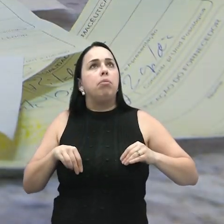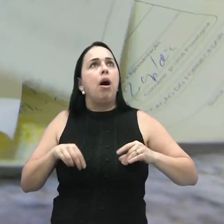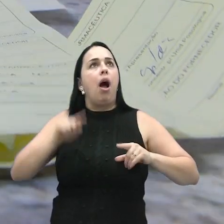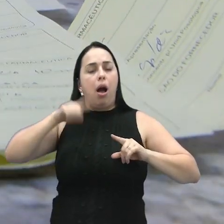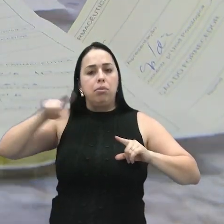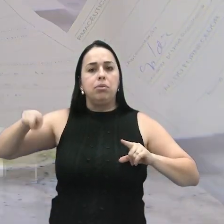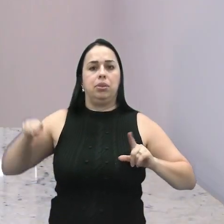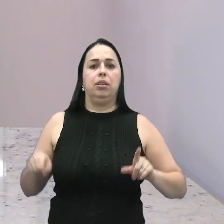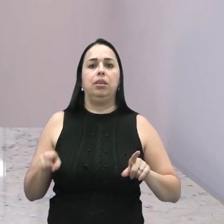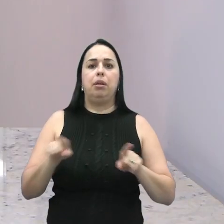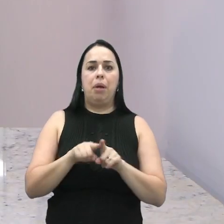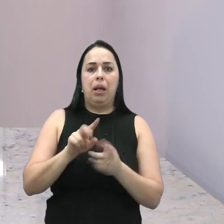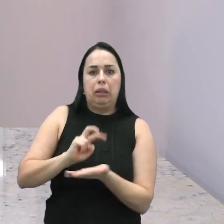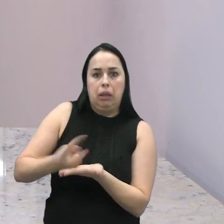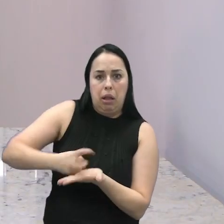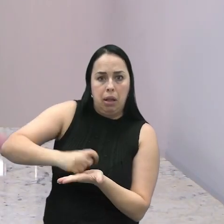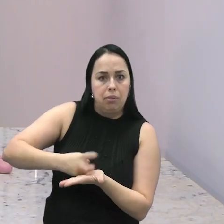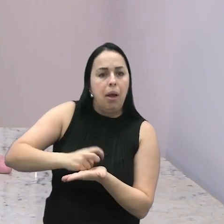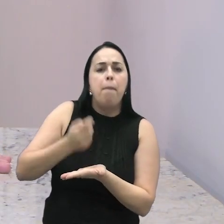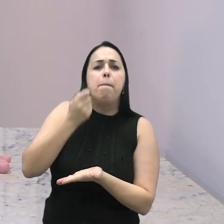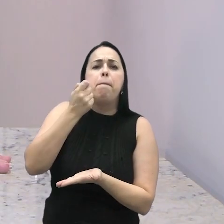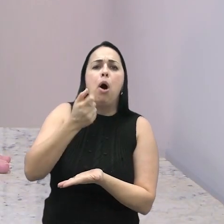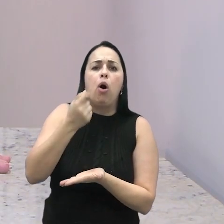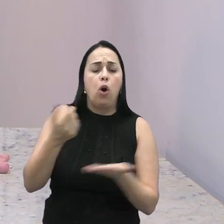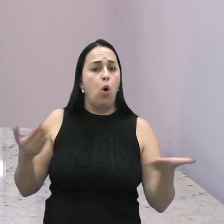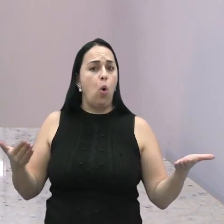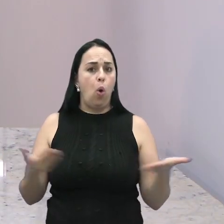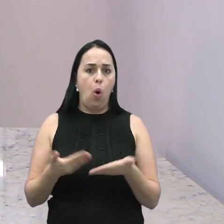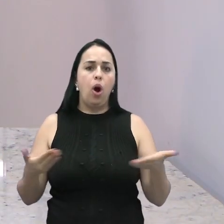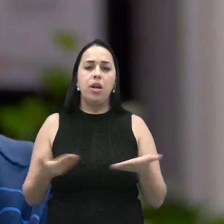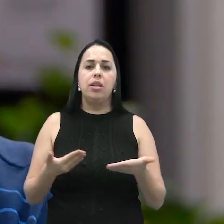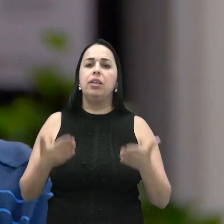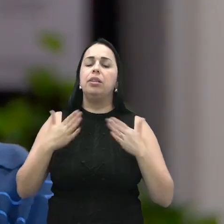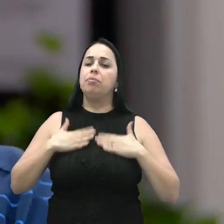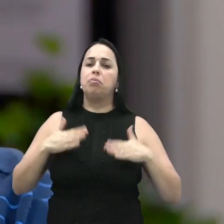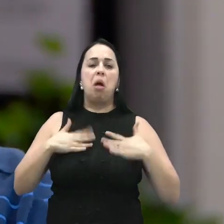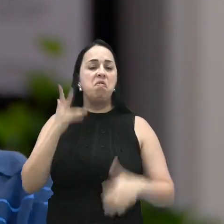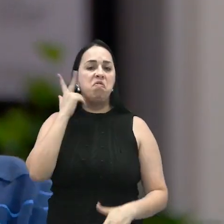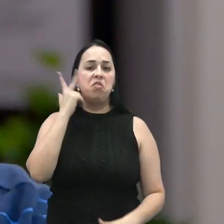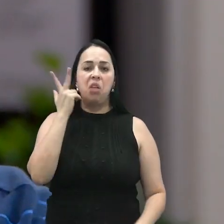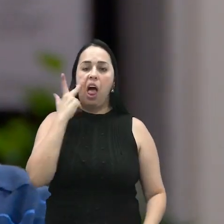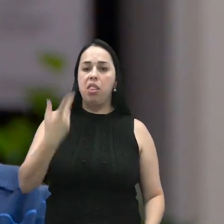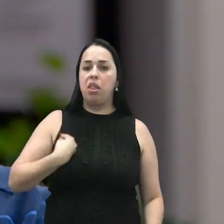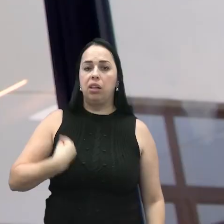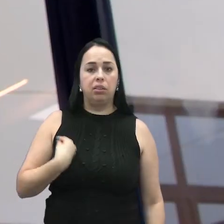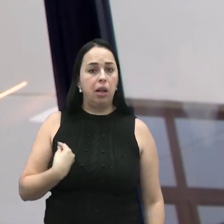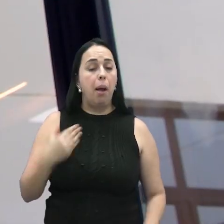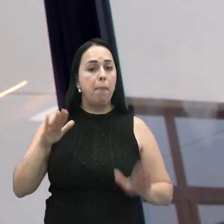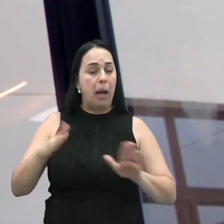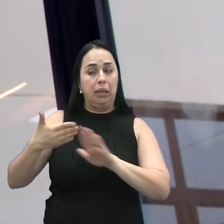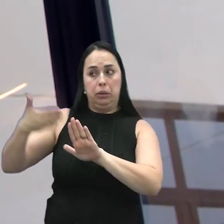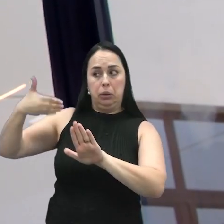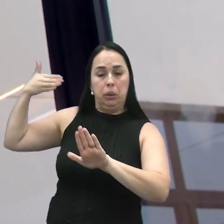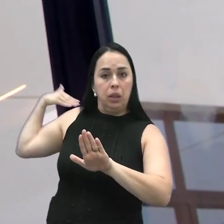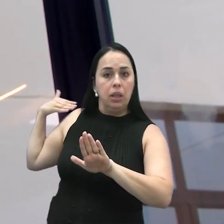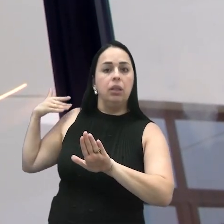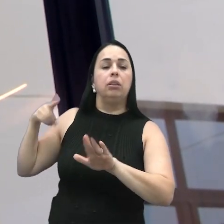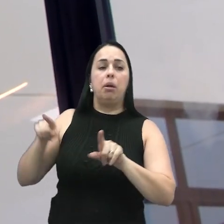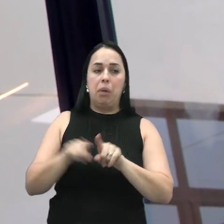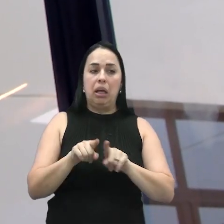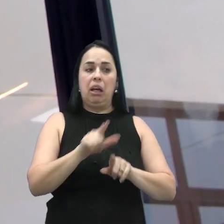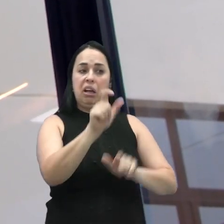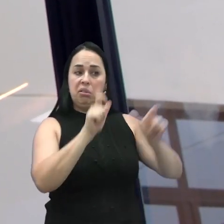de tratamentos, as convulsões se tornaram mais raras. Hoje, ele leva uma vida normal, mas lembra bem